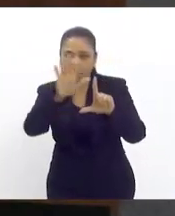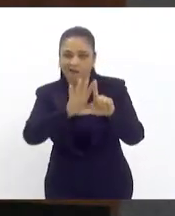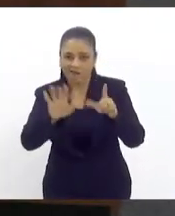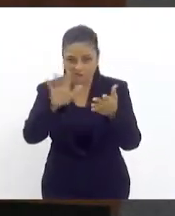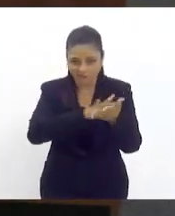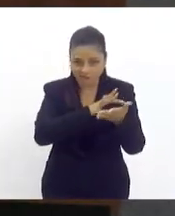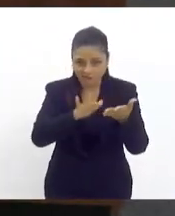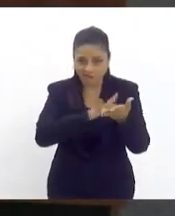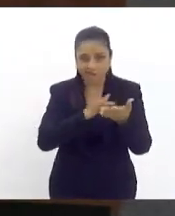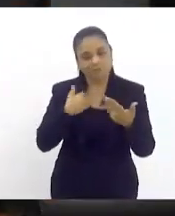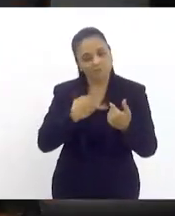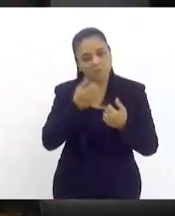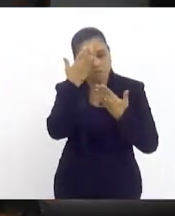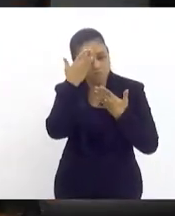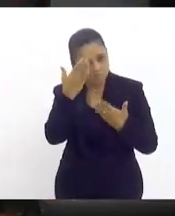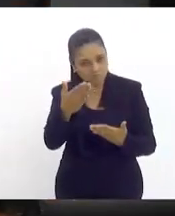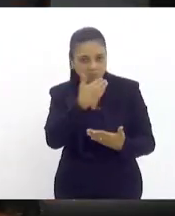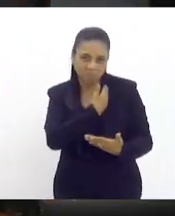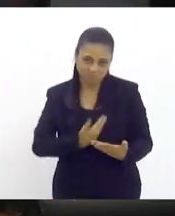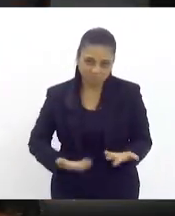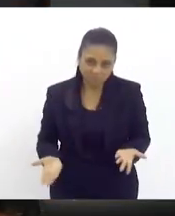nossas considerações obrigada